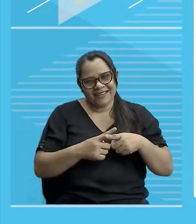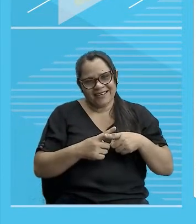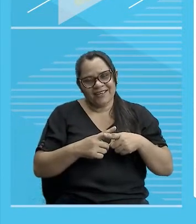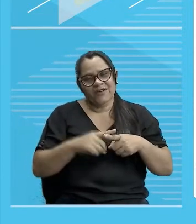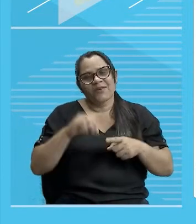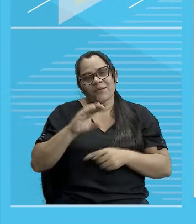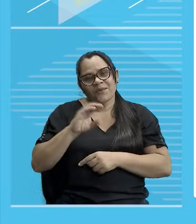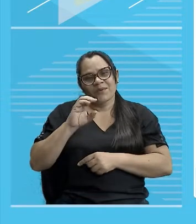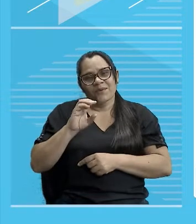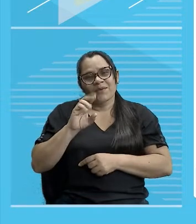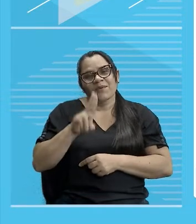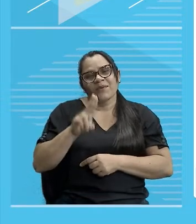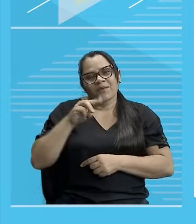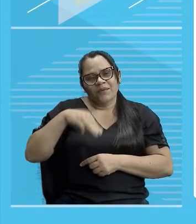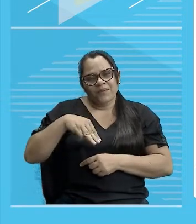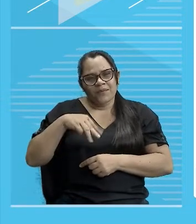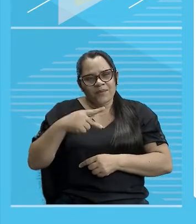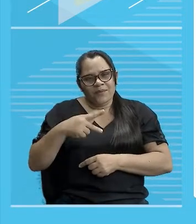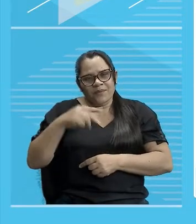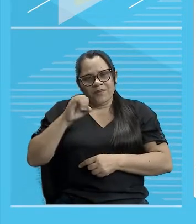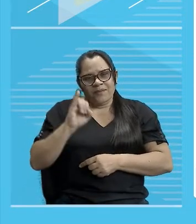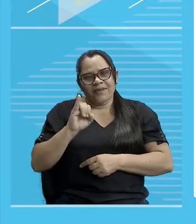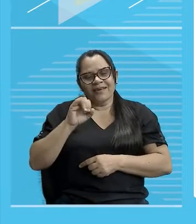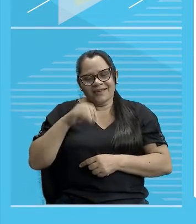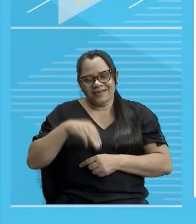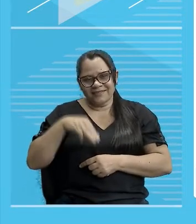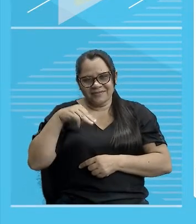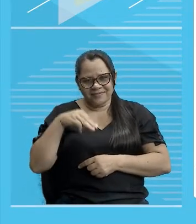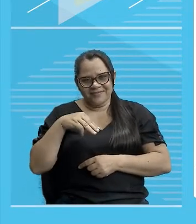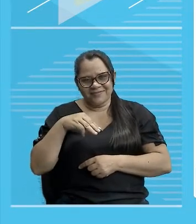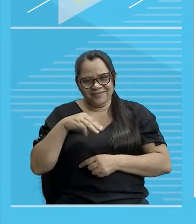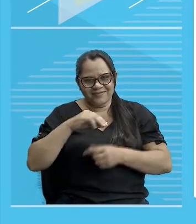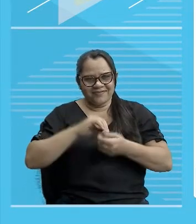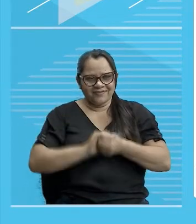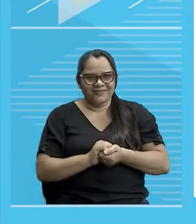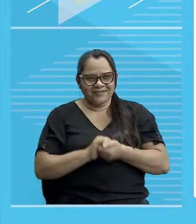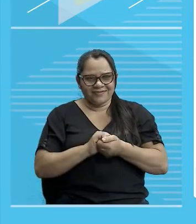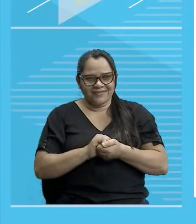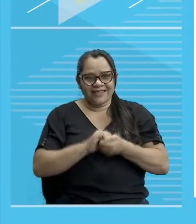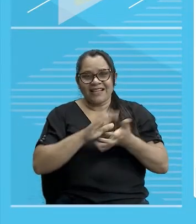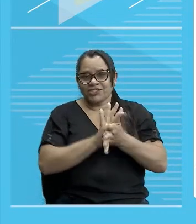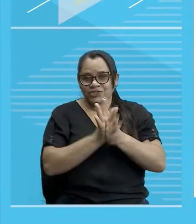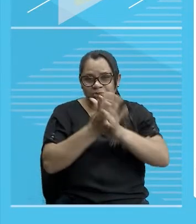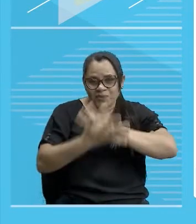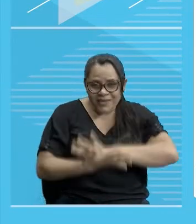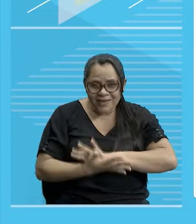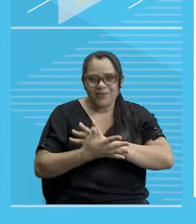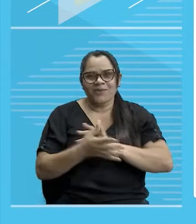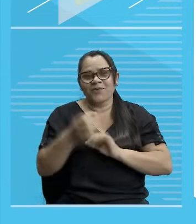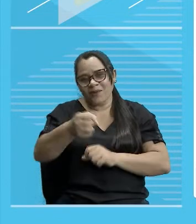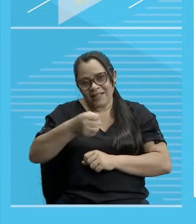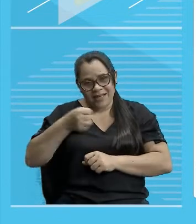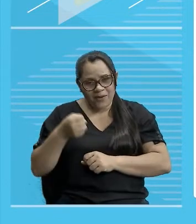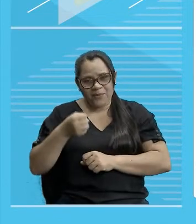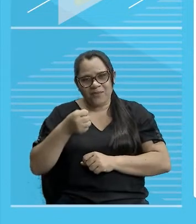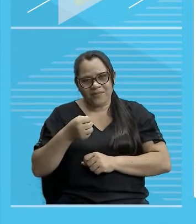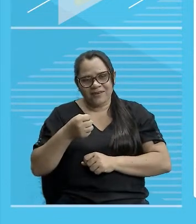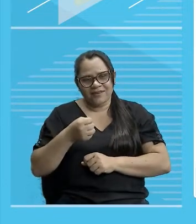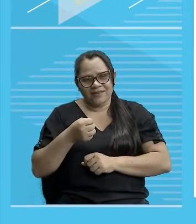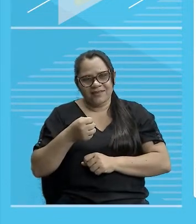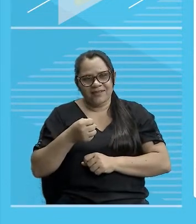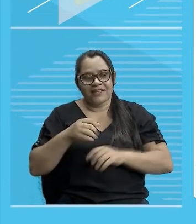não tava esperando mas tinha um cupim eu não vi esse cupim não vi